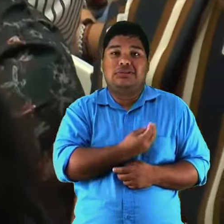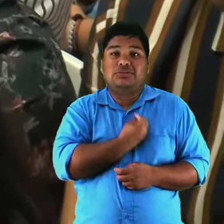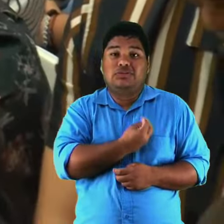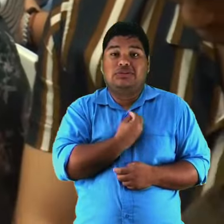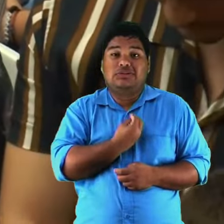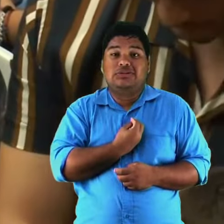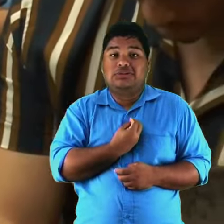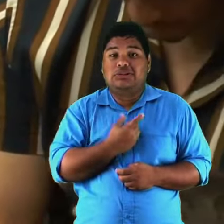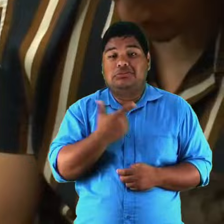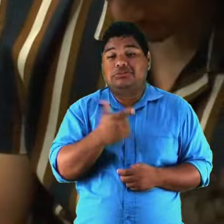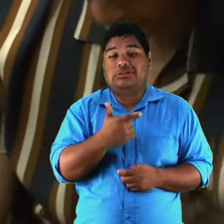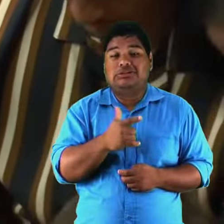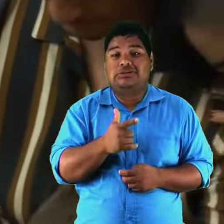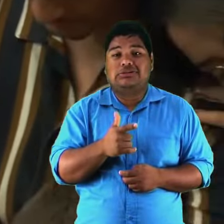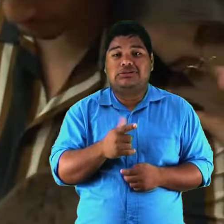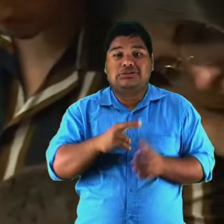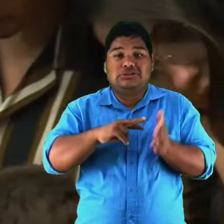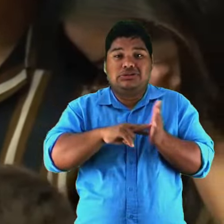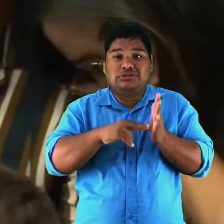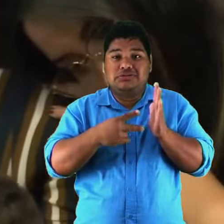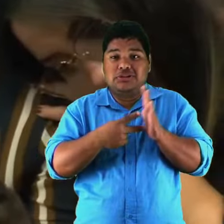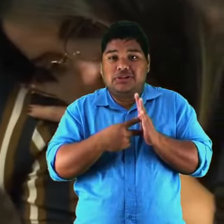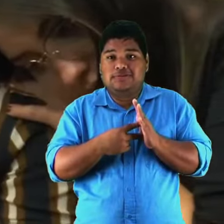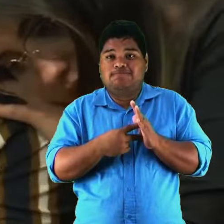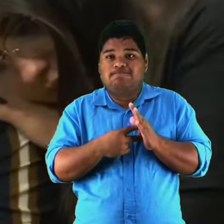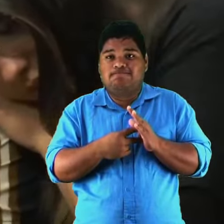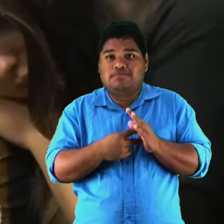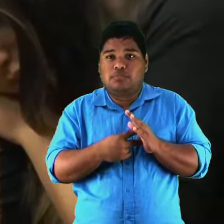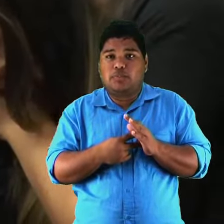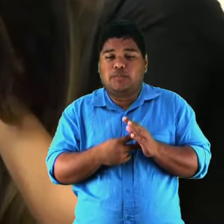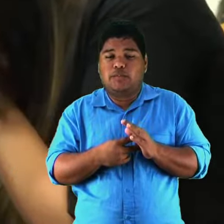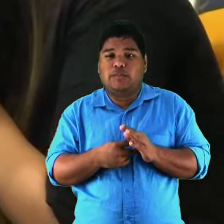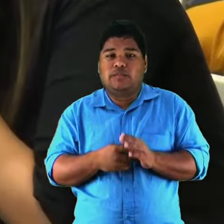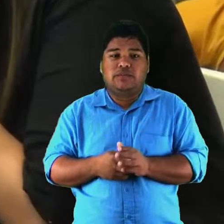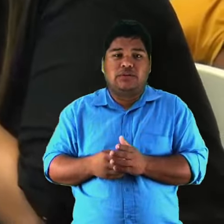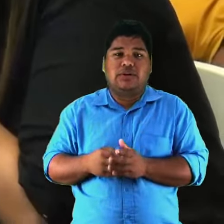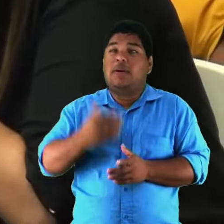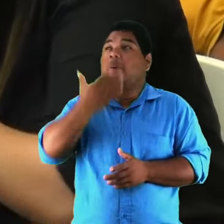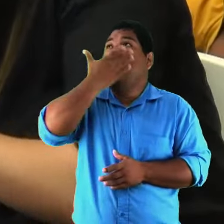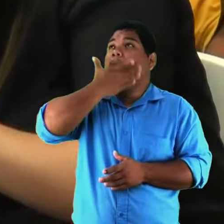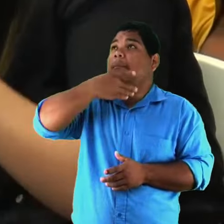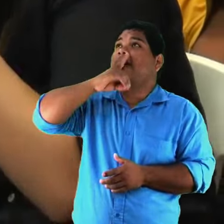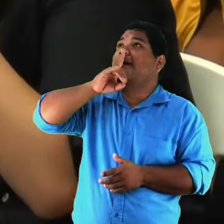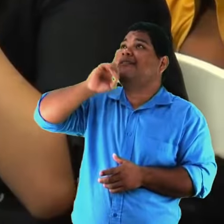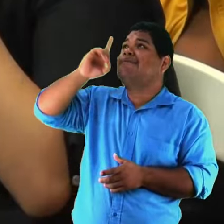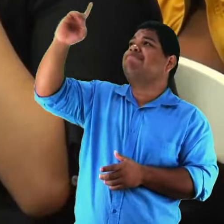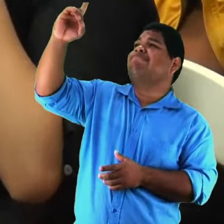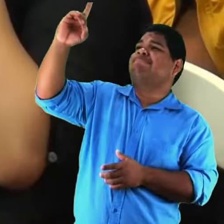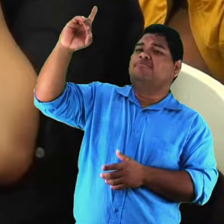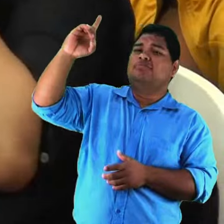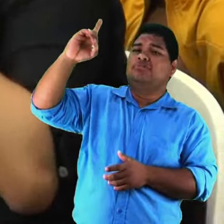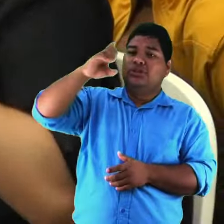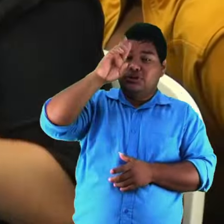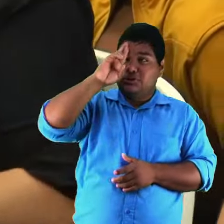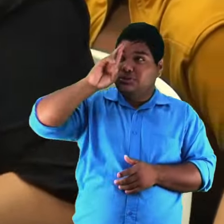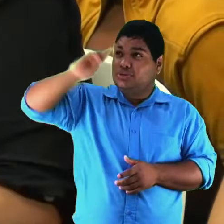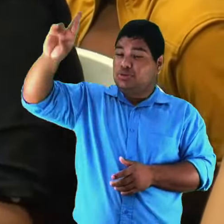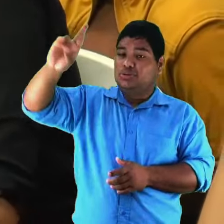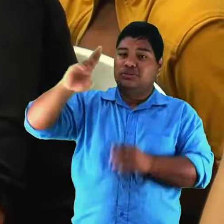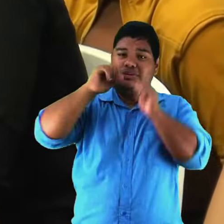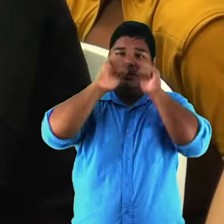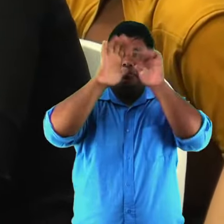sentido se não for esse caminho que você pegar. Pai, que o Senhor nos abençoe e